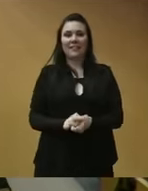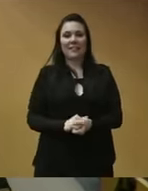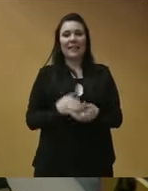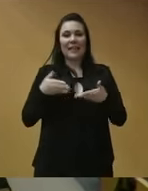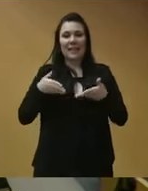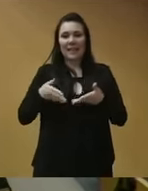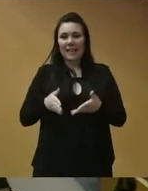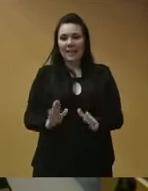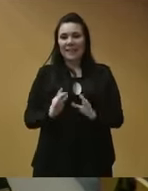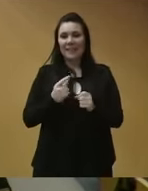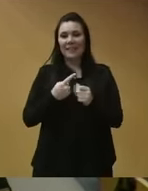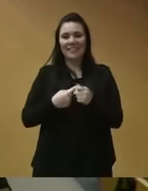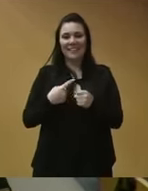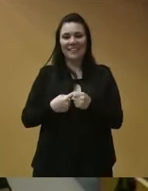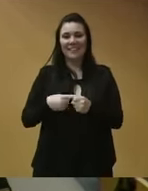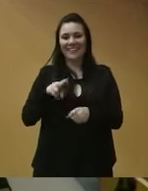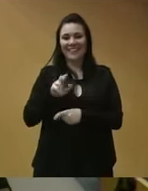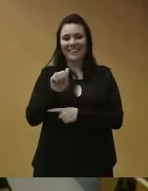de Vacaria.